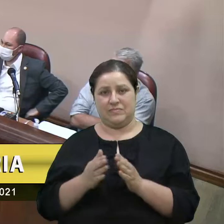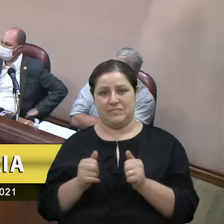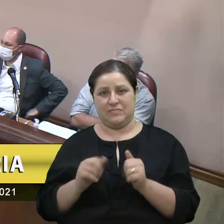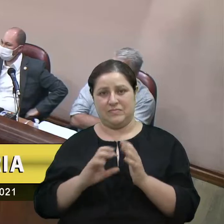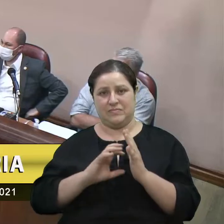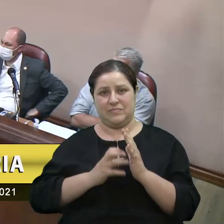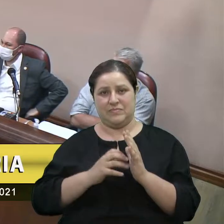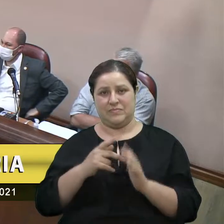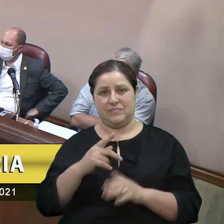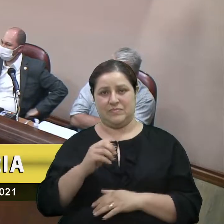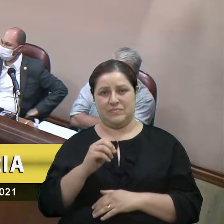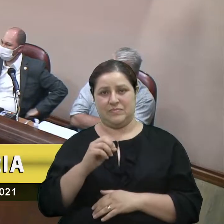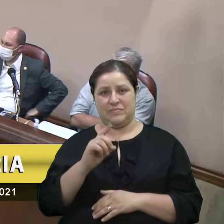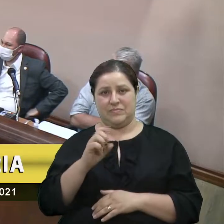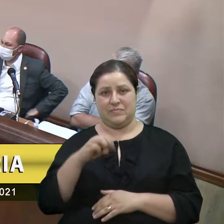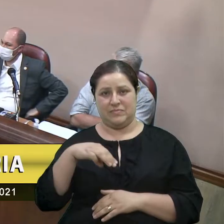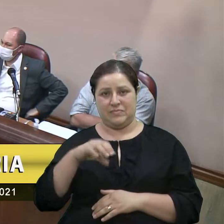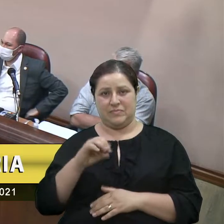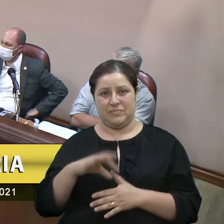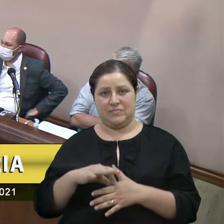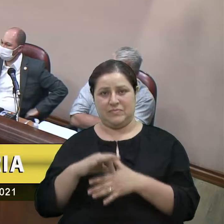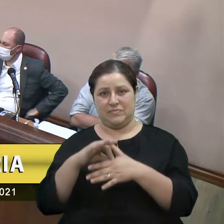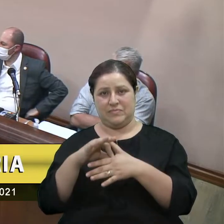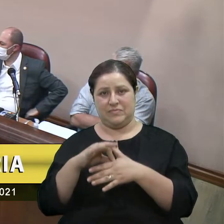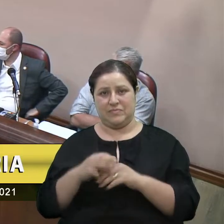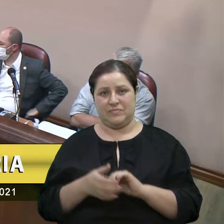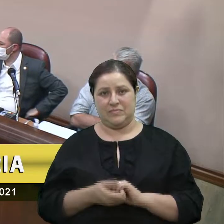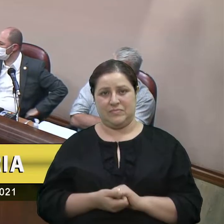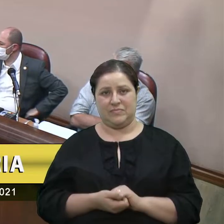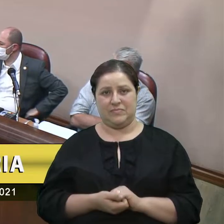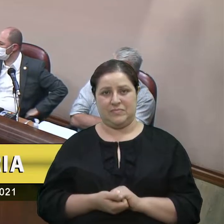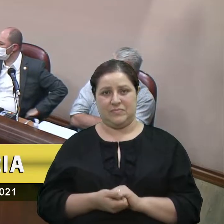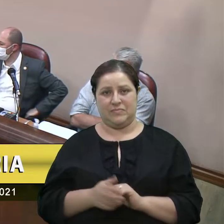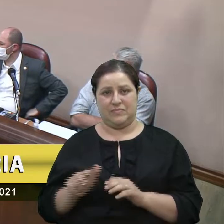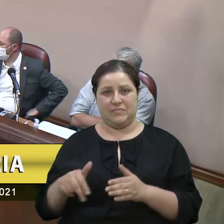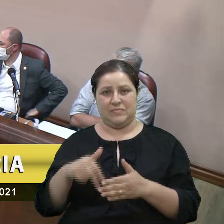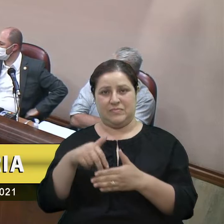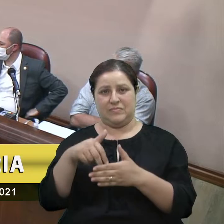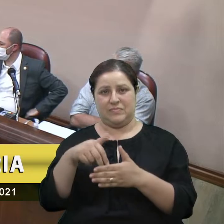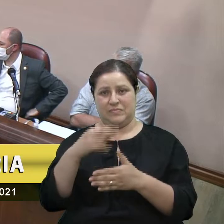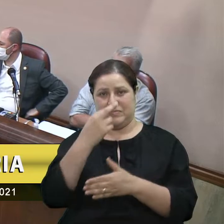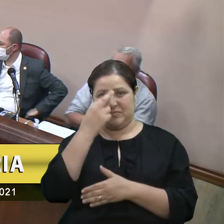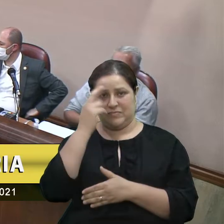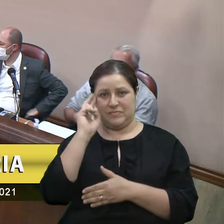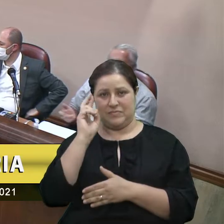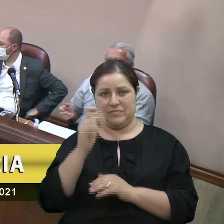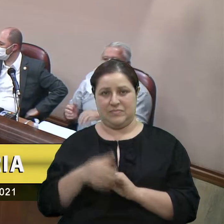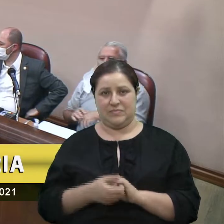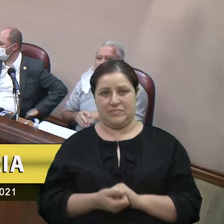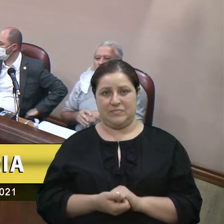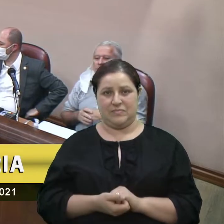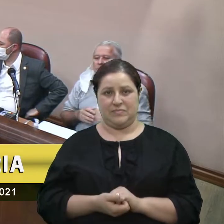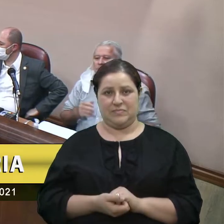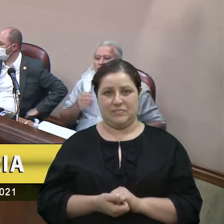A bancada do Podemos, por gentileza, senhor presidente. Da tribuna, Rafael Bueno.